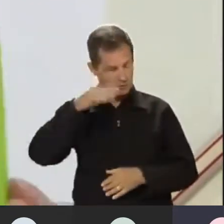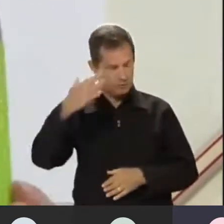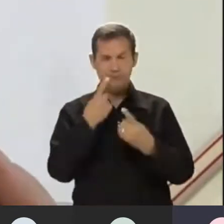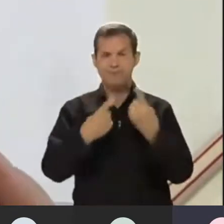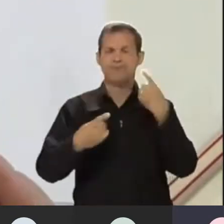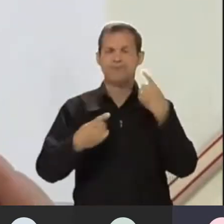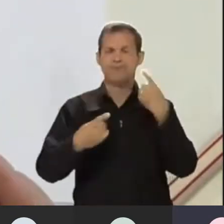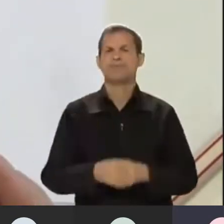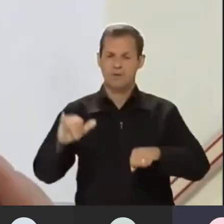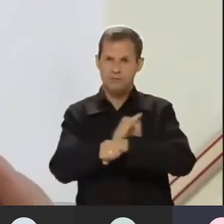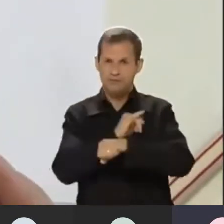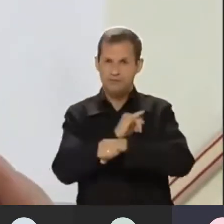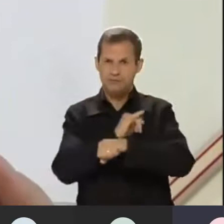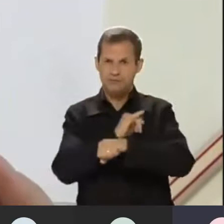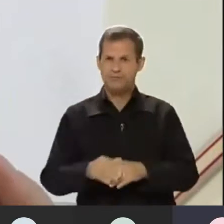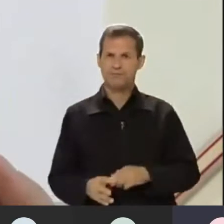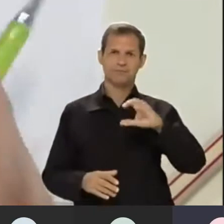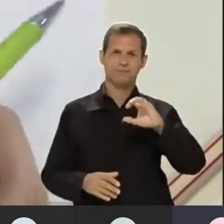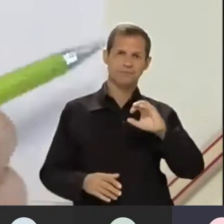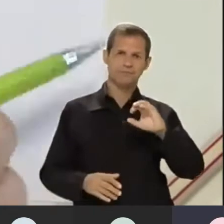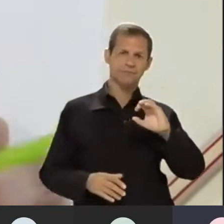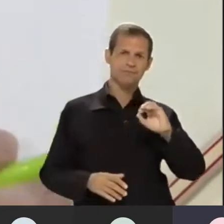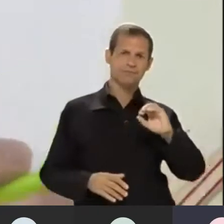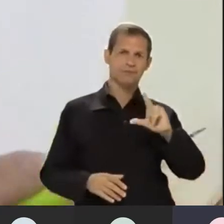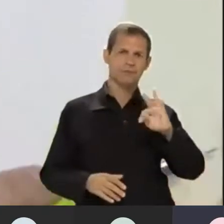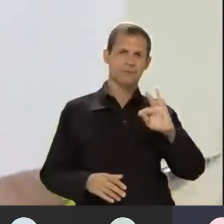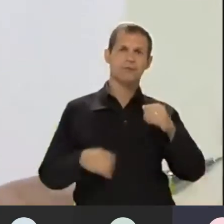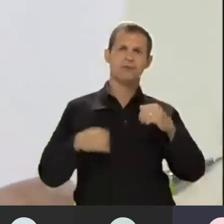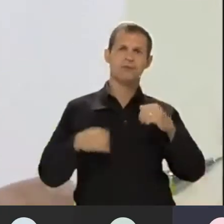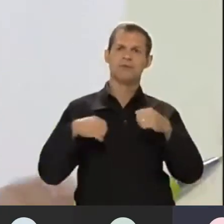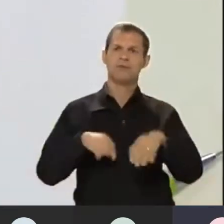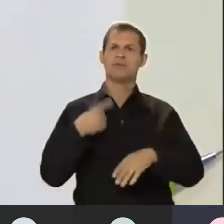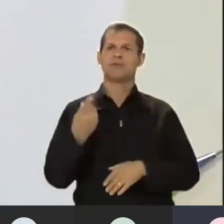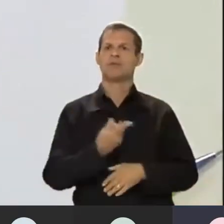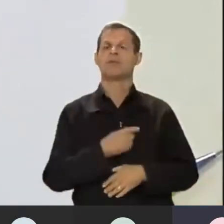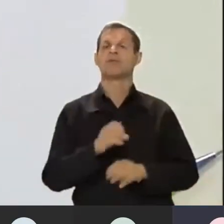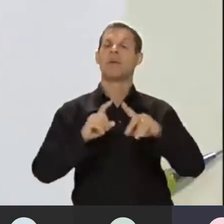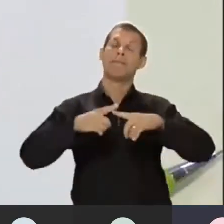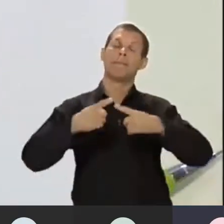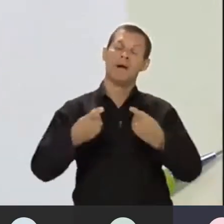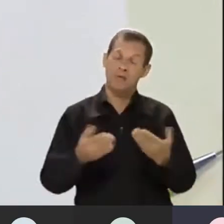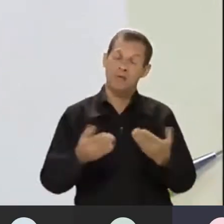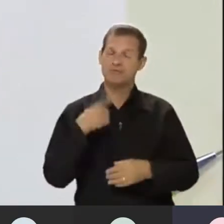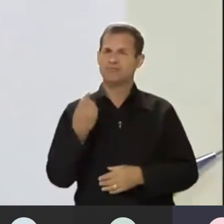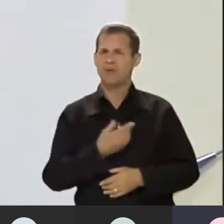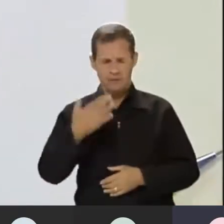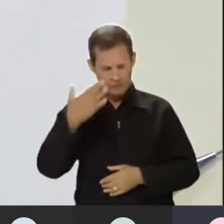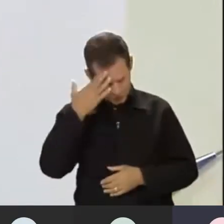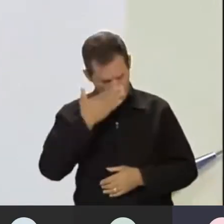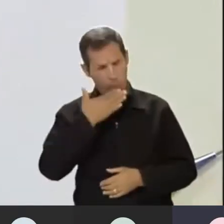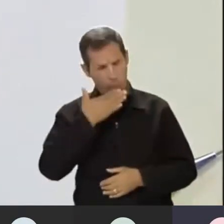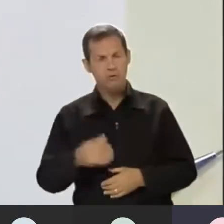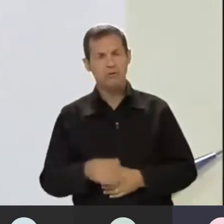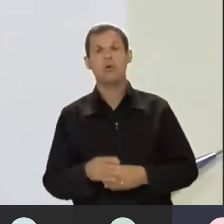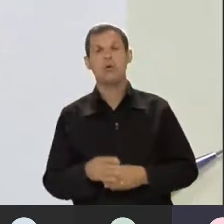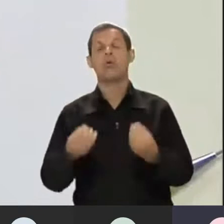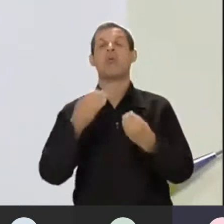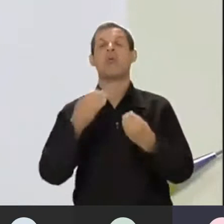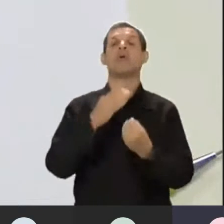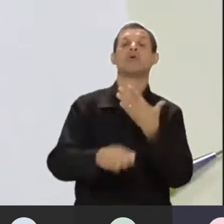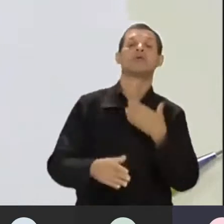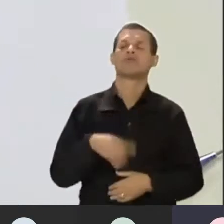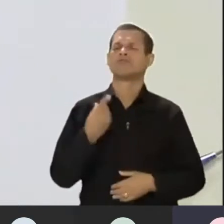entender qual que é a estratégia bioclimática que a gente vai precisar. Ok? Então, agora a gente já entendeu um pouco da